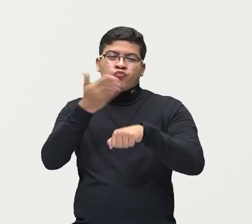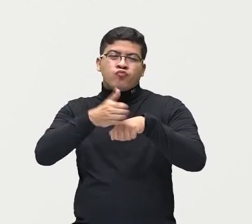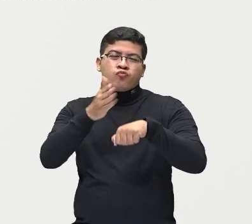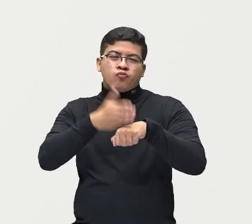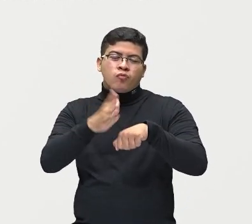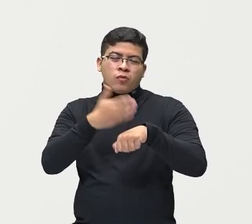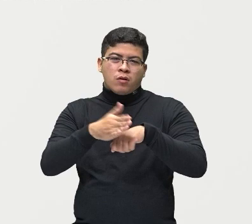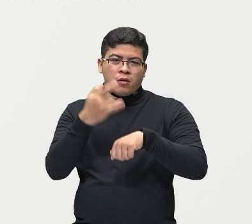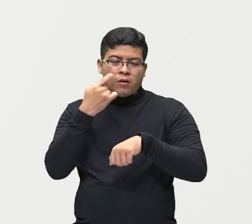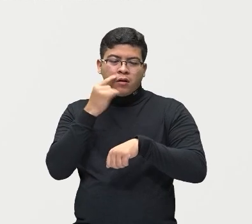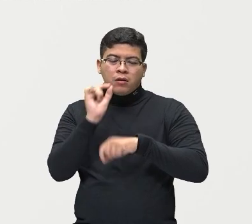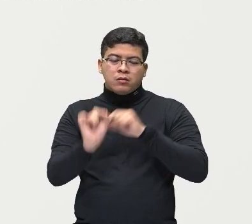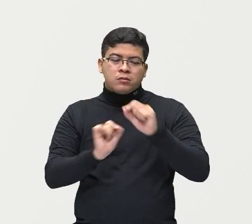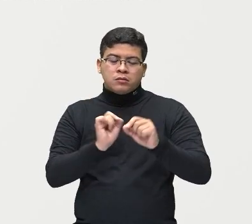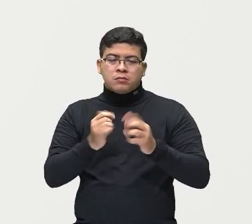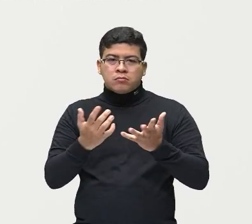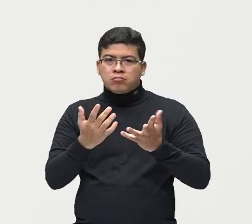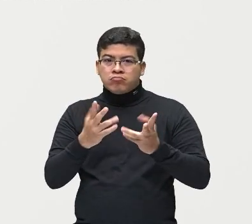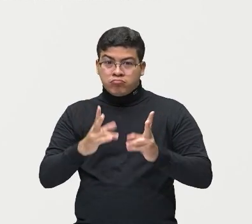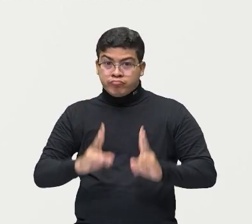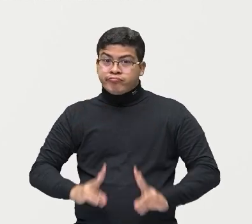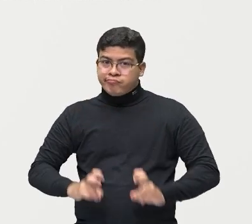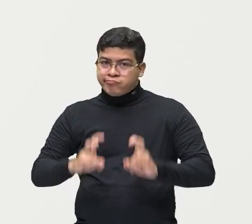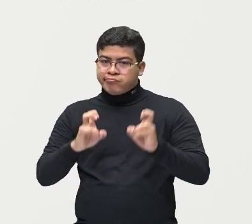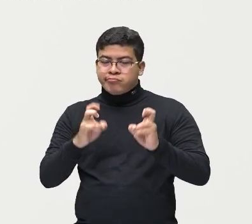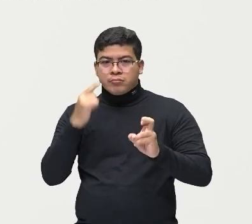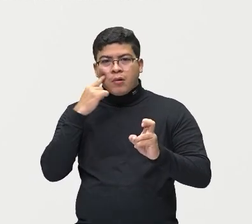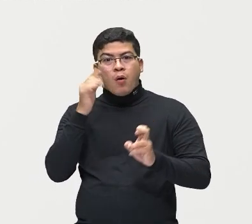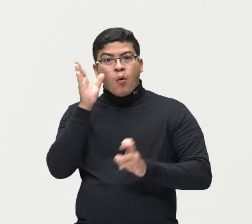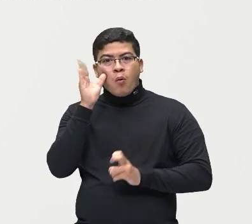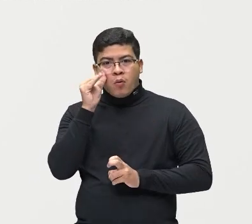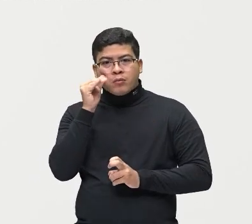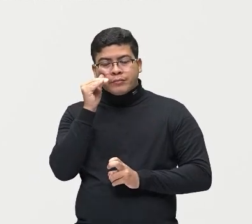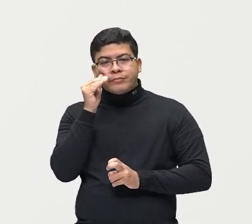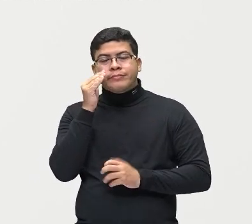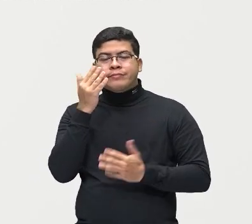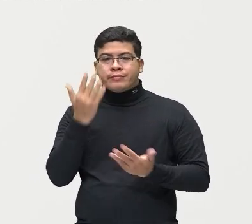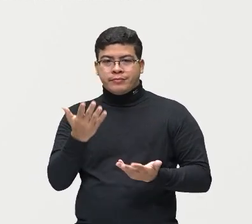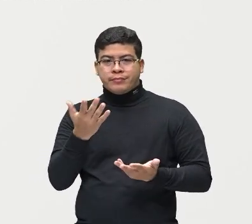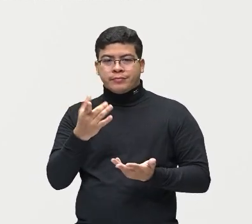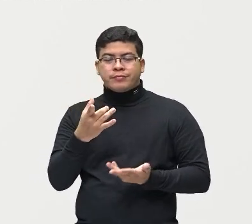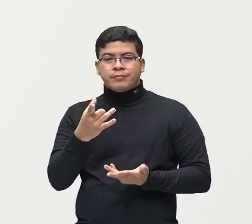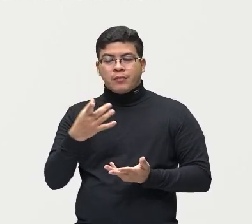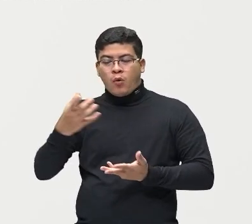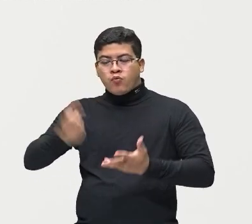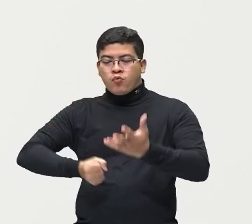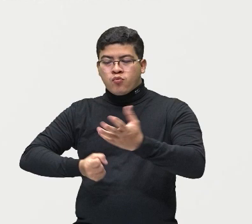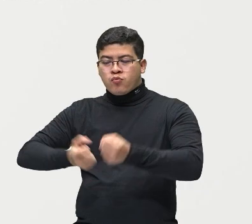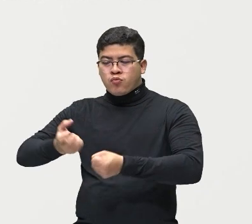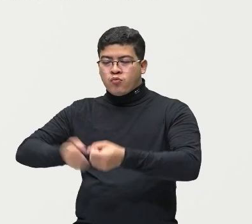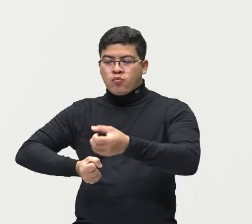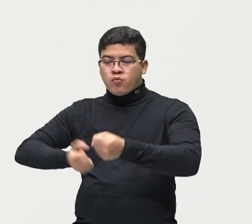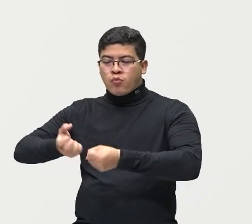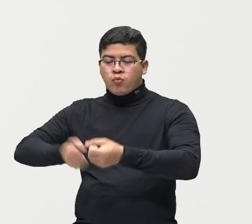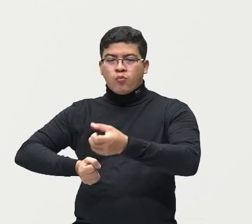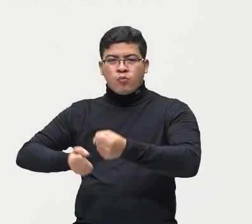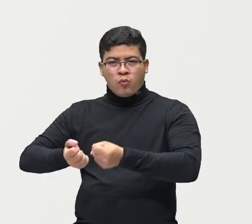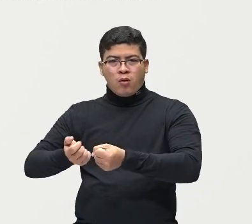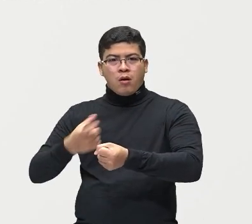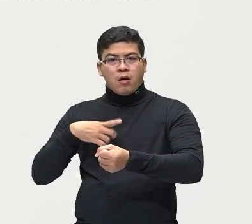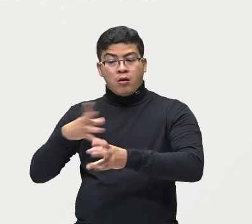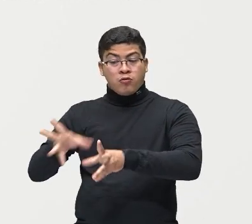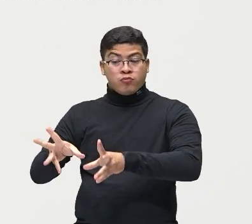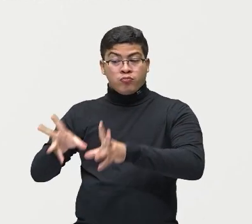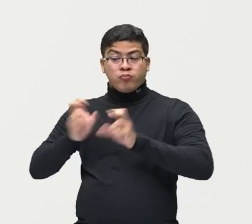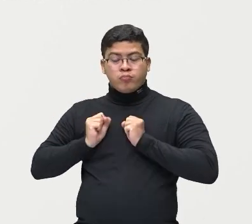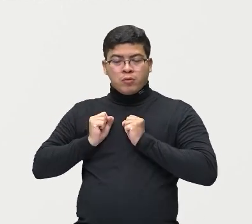varíola. E aí, como eu falei para vocês, né, ele observou que as mulheres que trabalhavam ali na ordenha, elas acabavam também adquirindo a varíola,